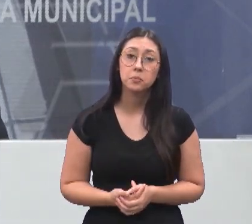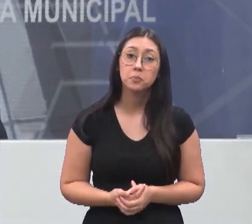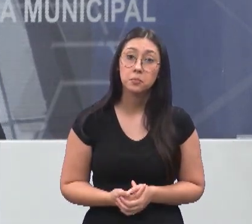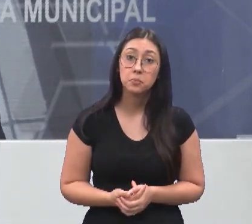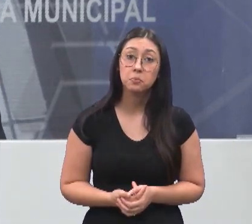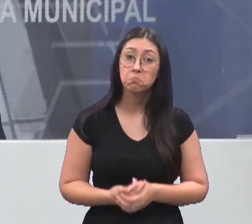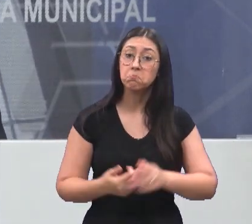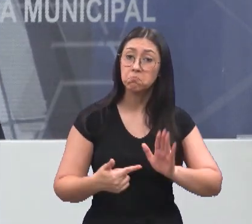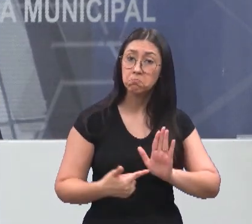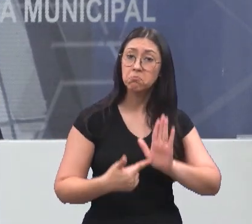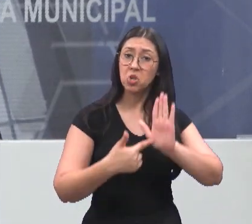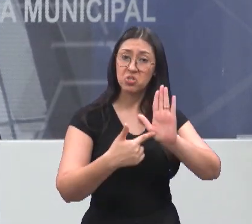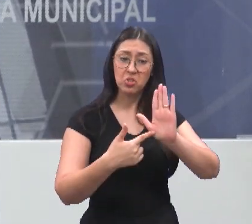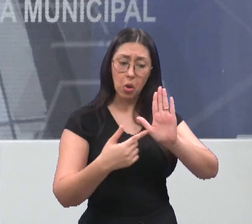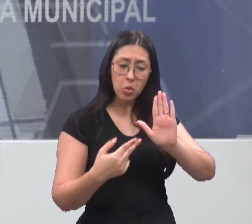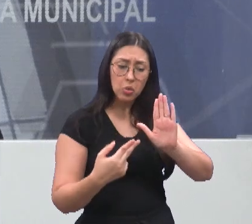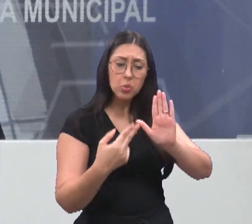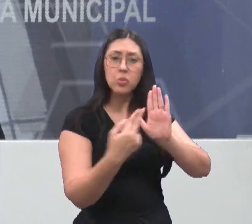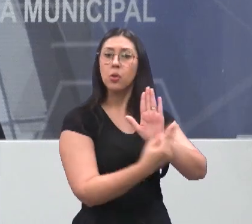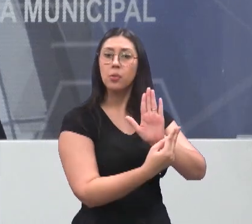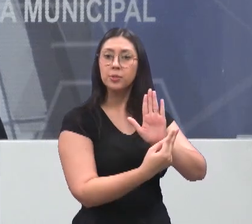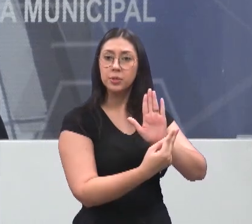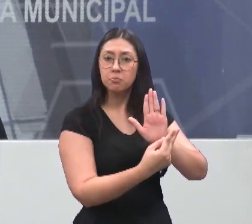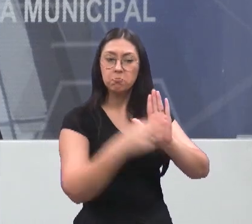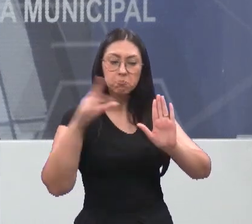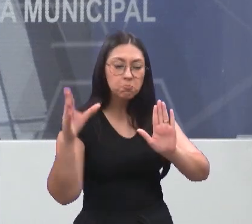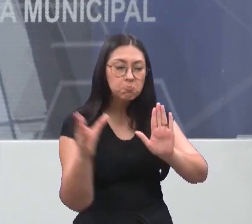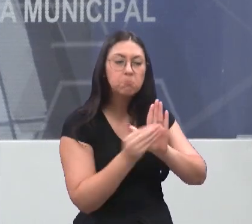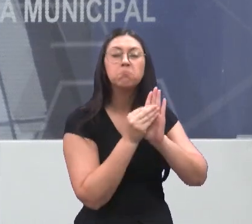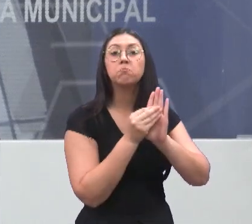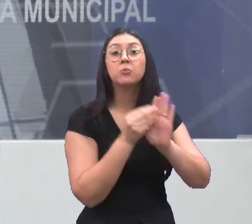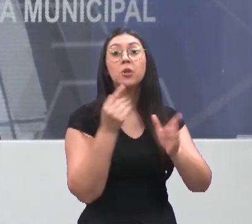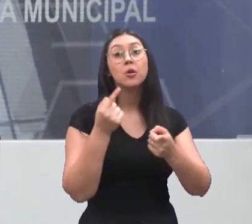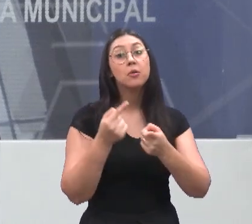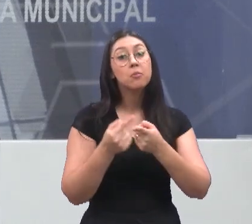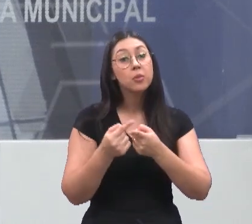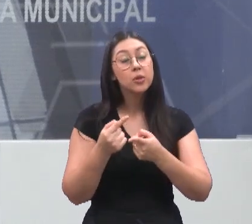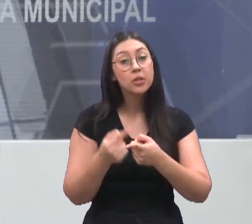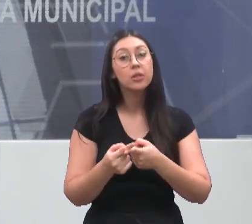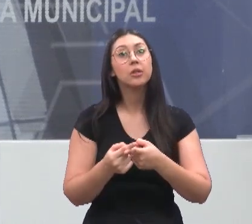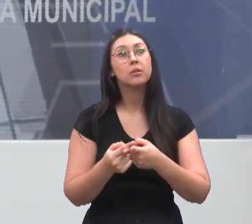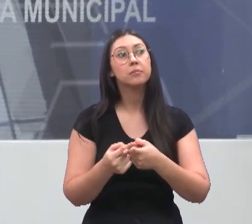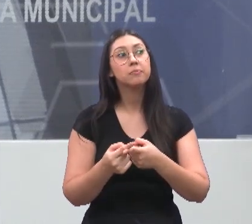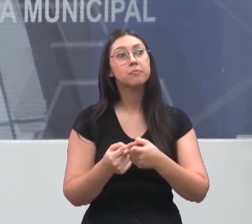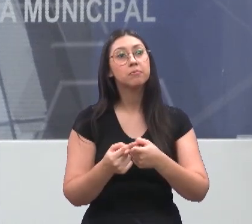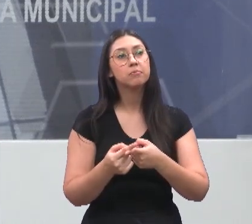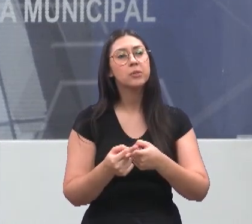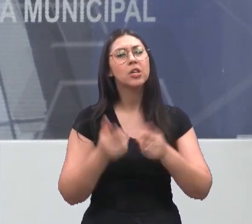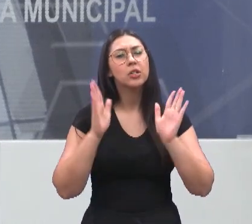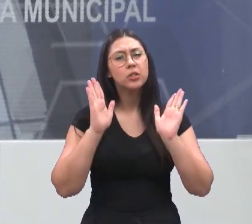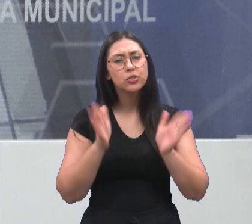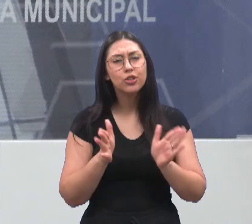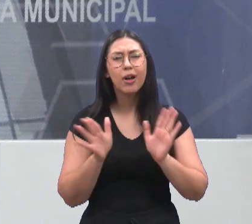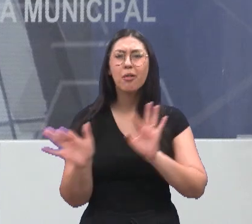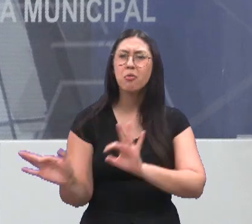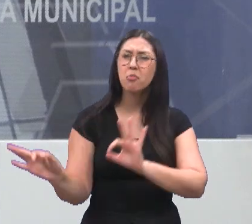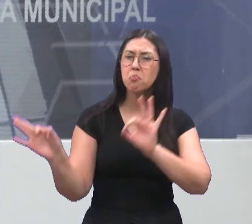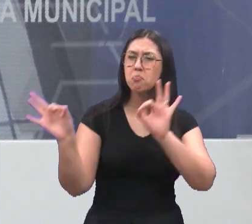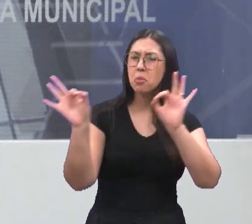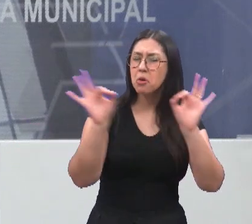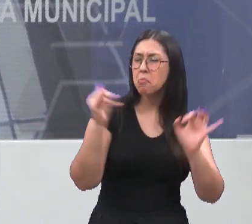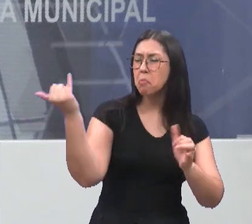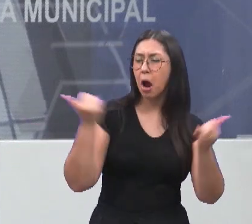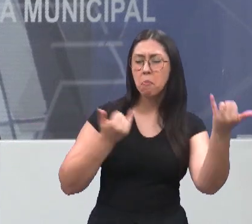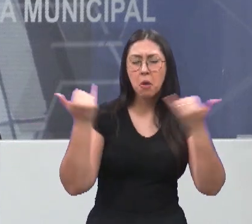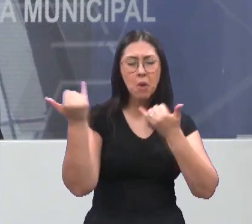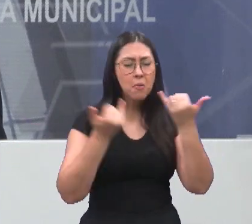colocou o seu nome numa pauta como essa, porque provavelmente ela deve ter escutado ao longo dos seus mandatos